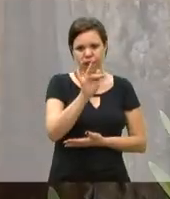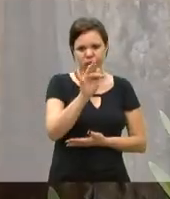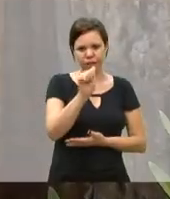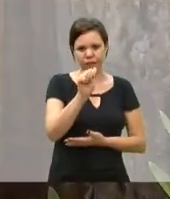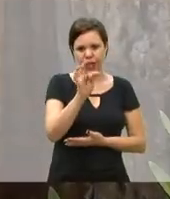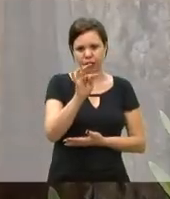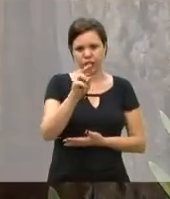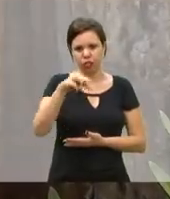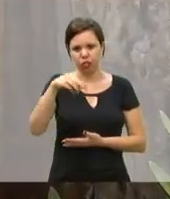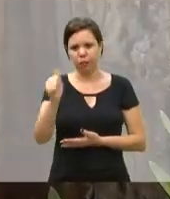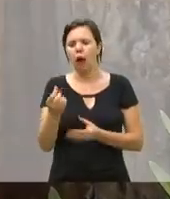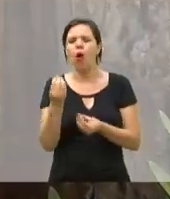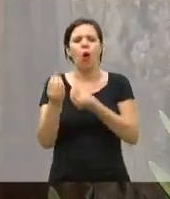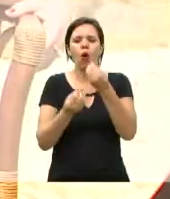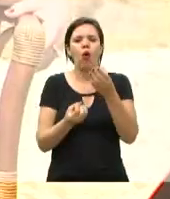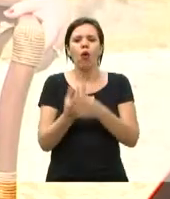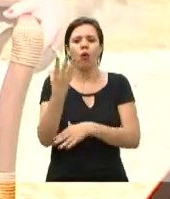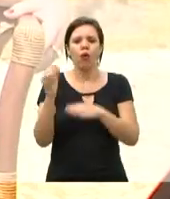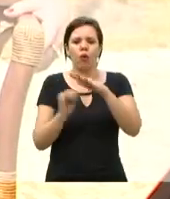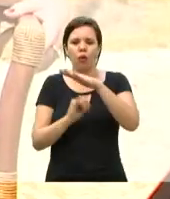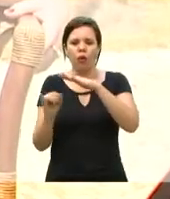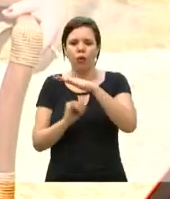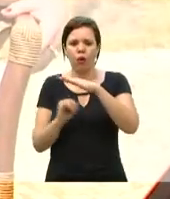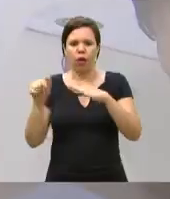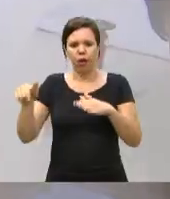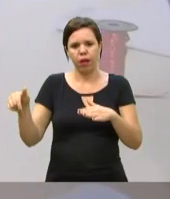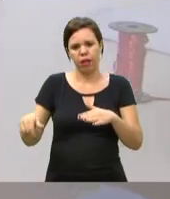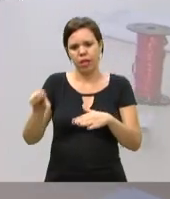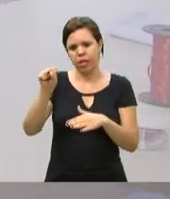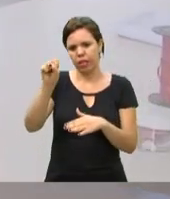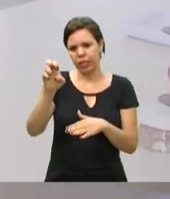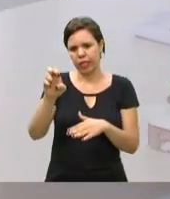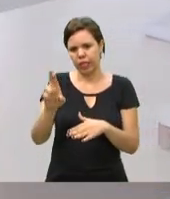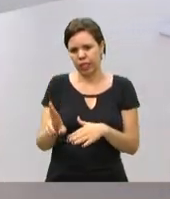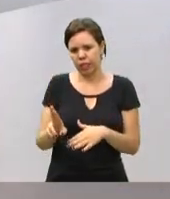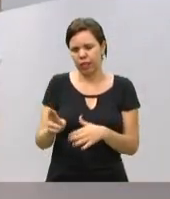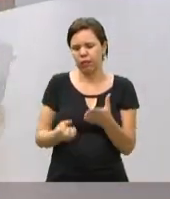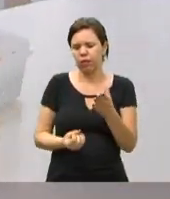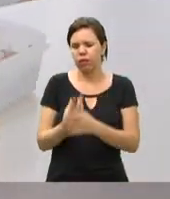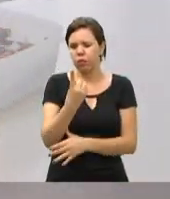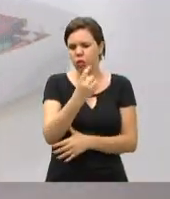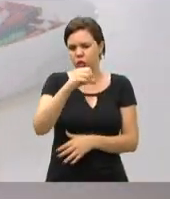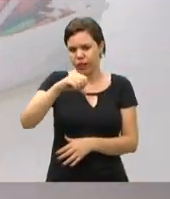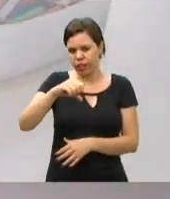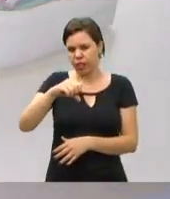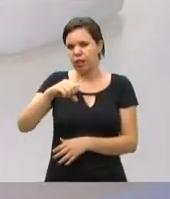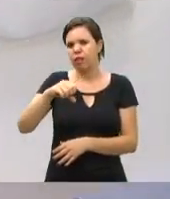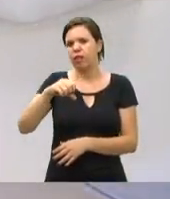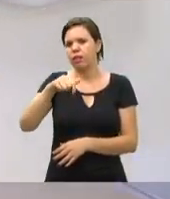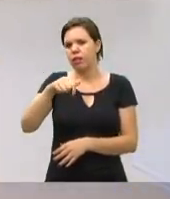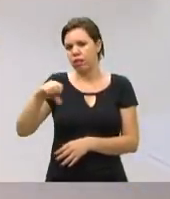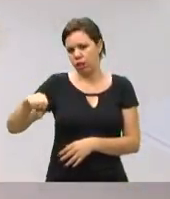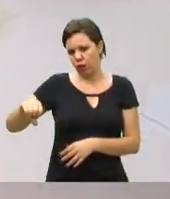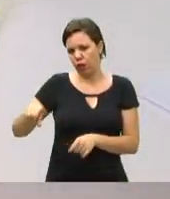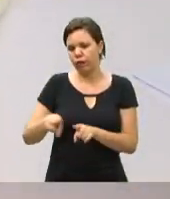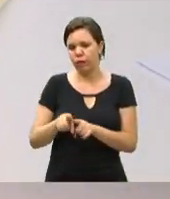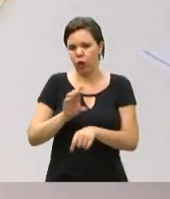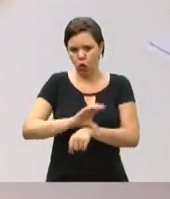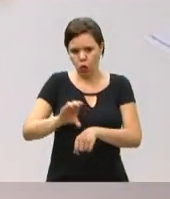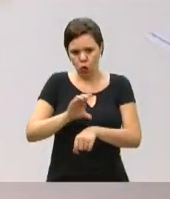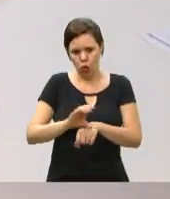é que nasceu o Instituto Ser? O Instituto Ser nasceu em 1989, um trabalho de curso de